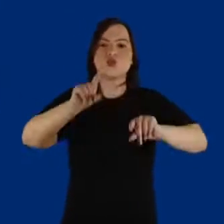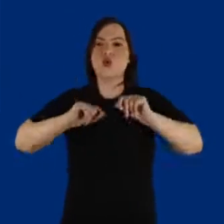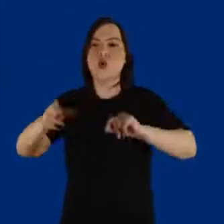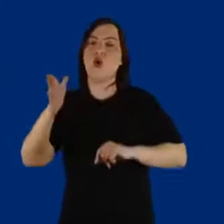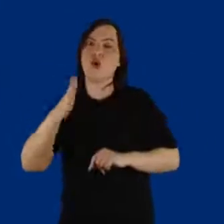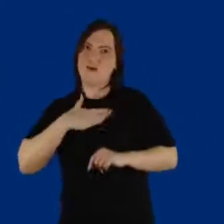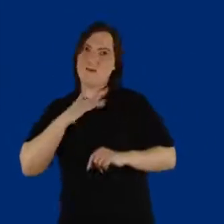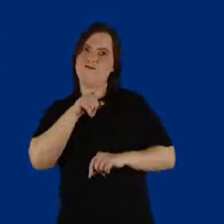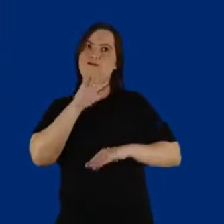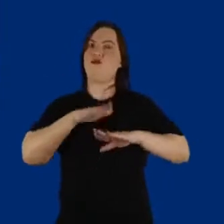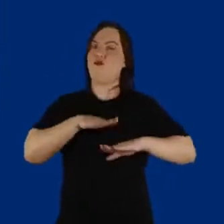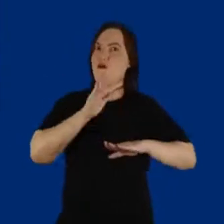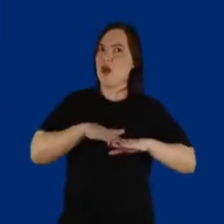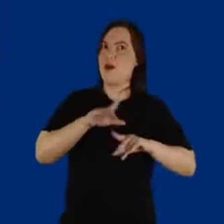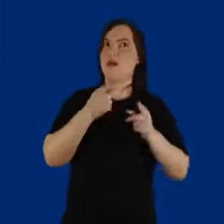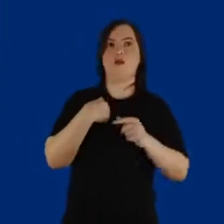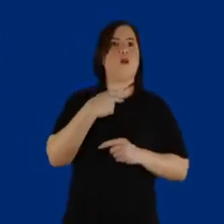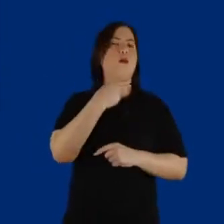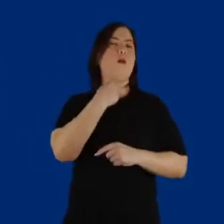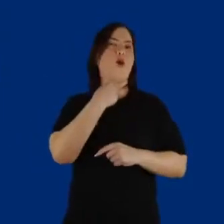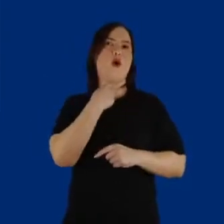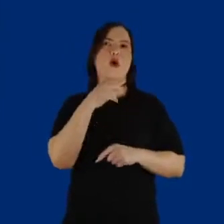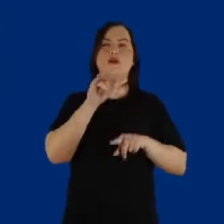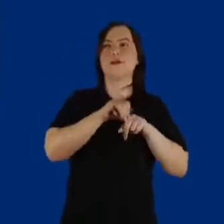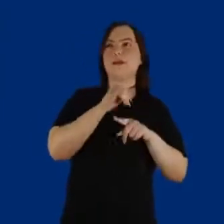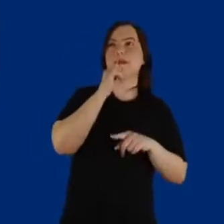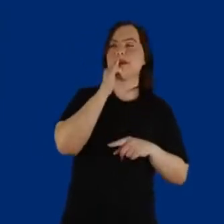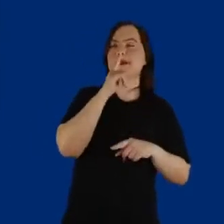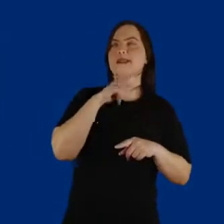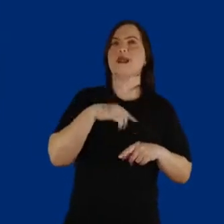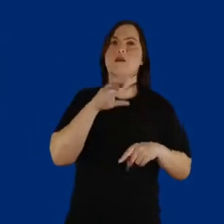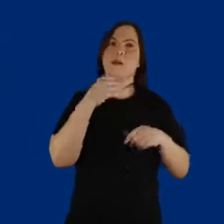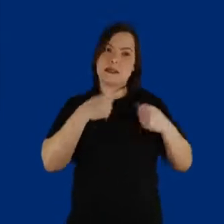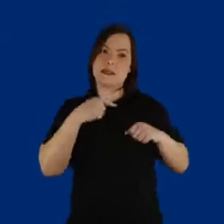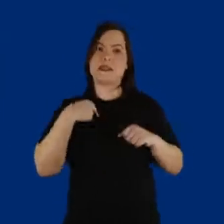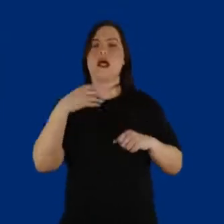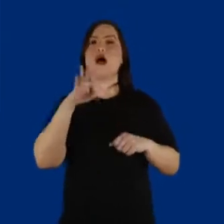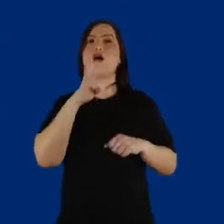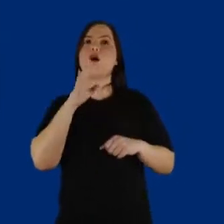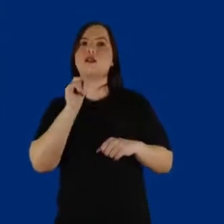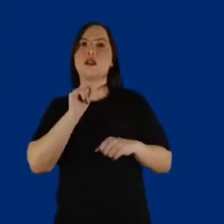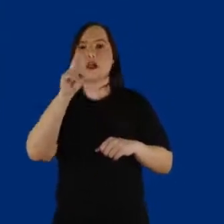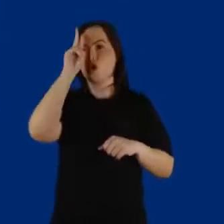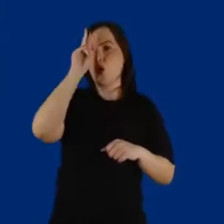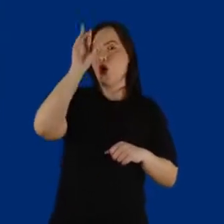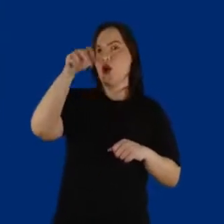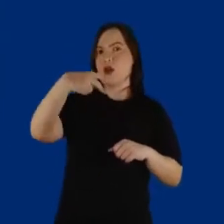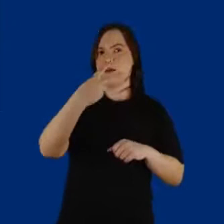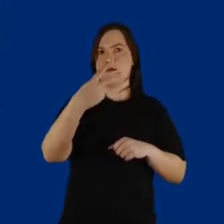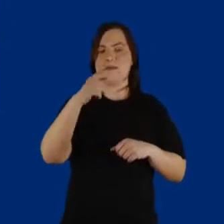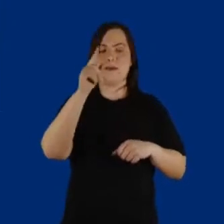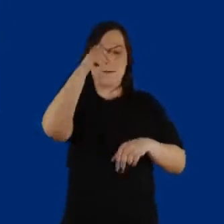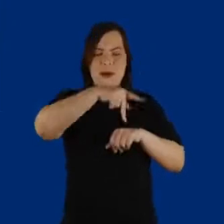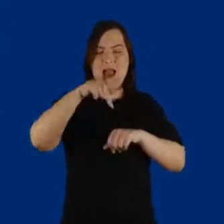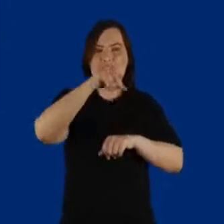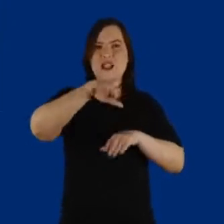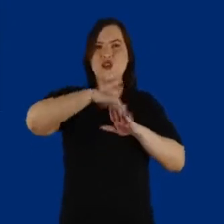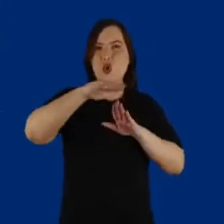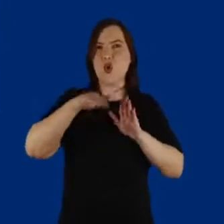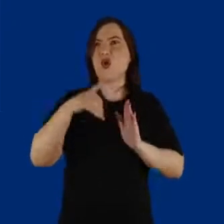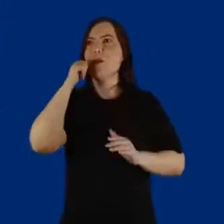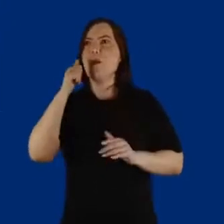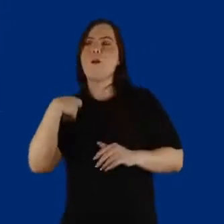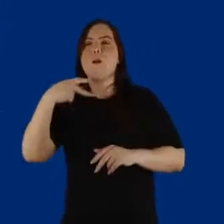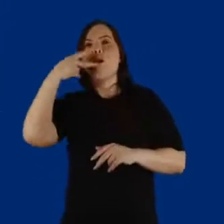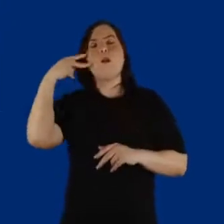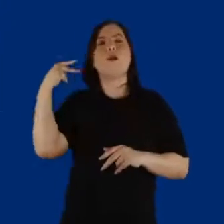pessoa faz. Mas você não pode fazer isso, a não ser que você saiba da sua história. Nesse país, nós temos todas as mulheres indígenas